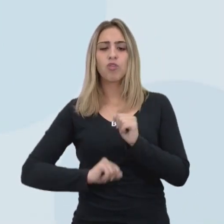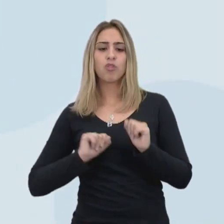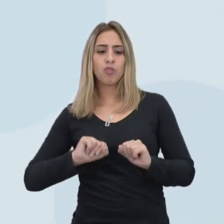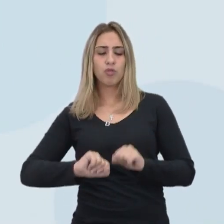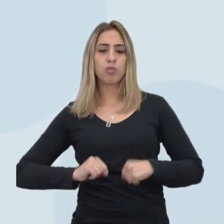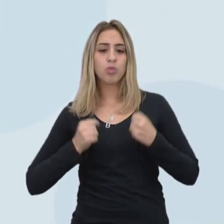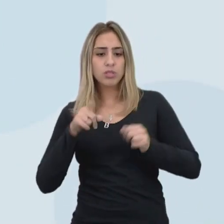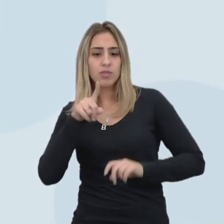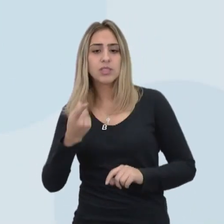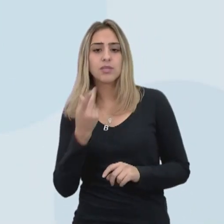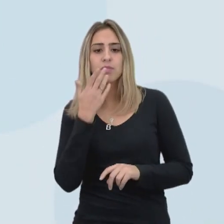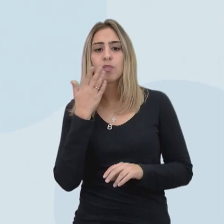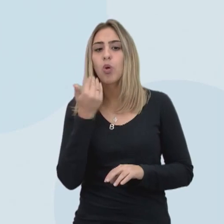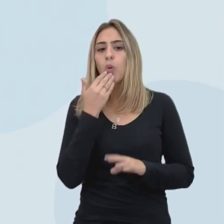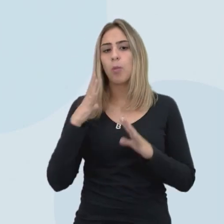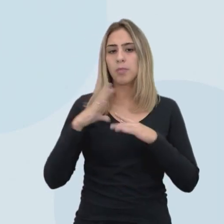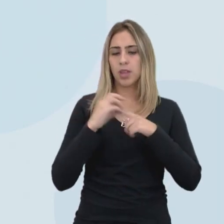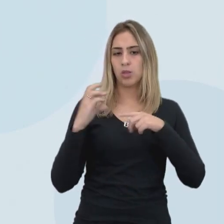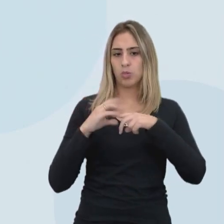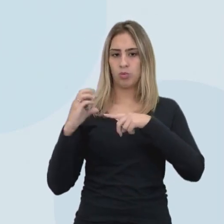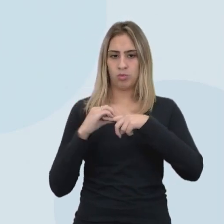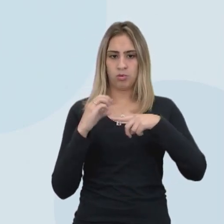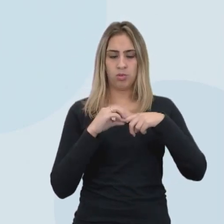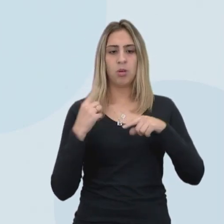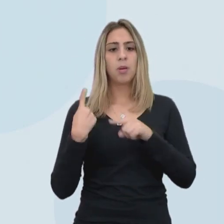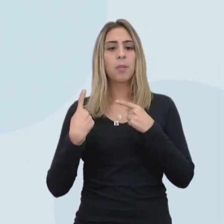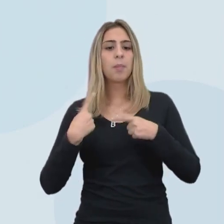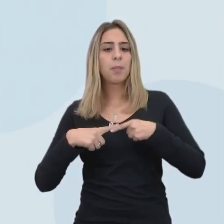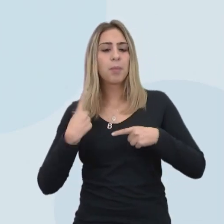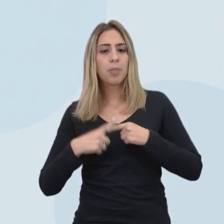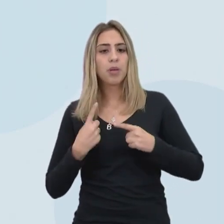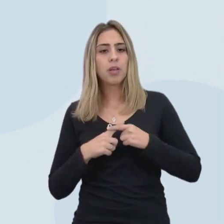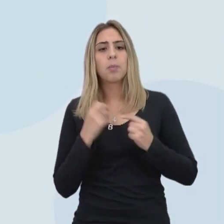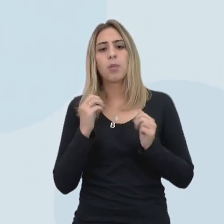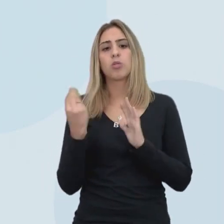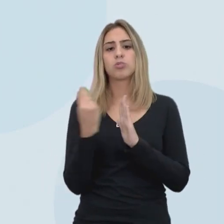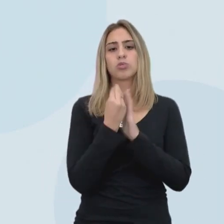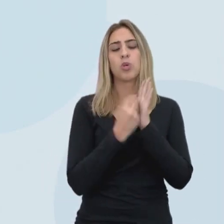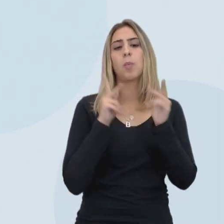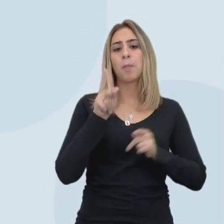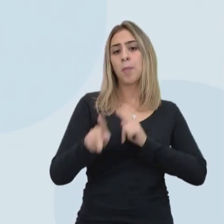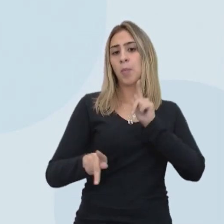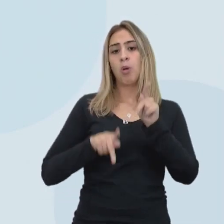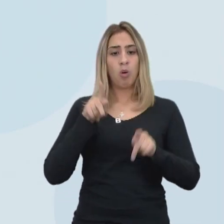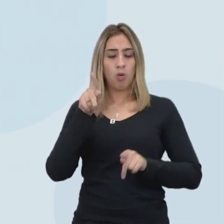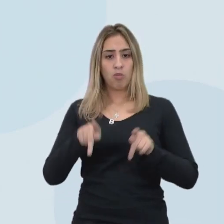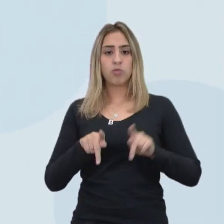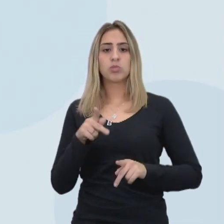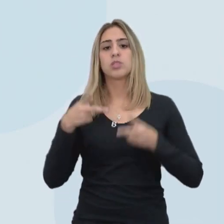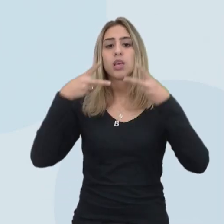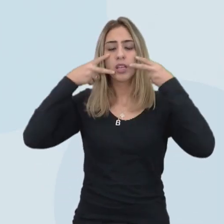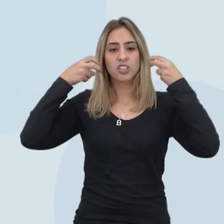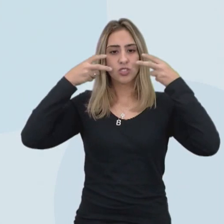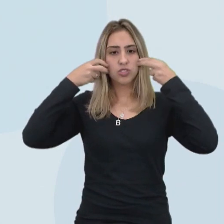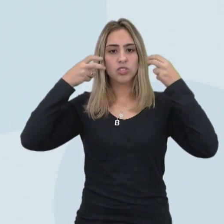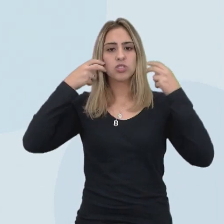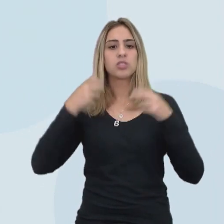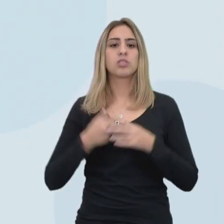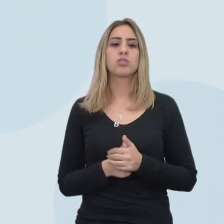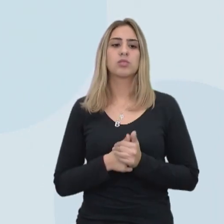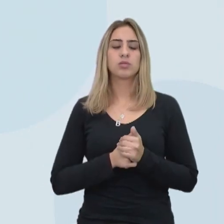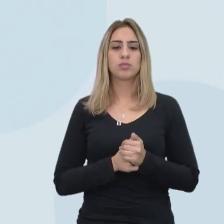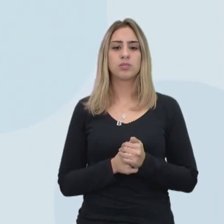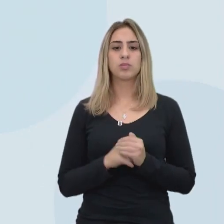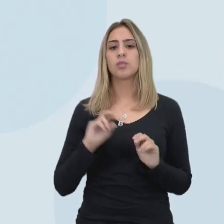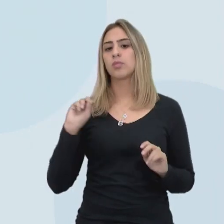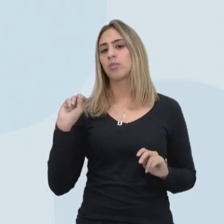vai ser engolido por esse opressor. Então aqui a gente pode colocar, por exemplo, os povos indígenas,